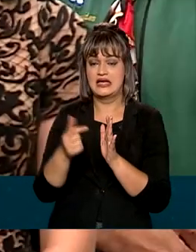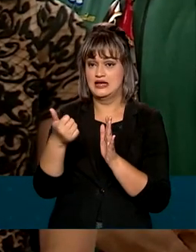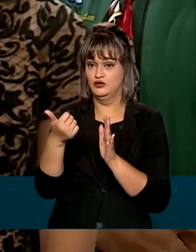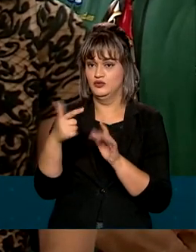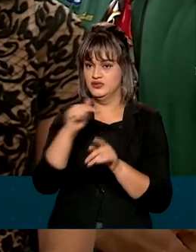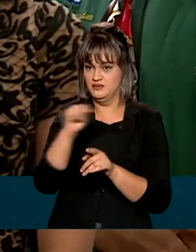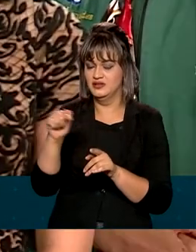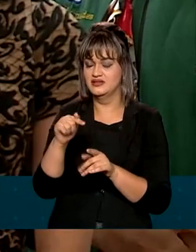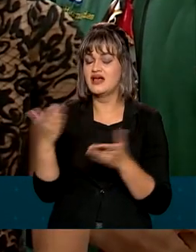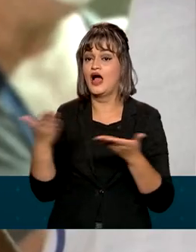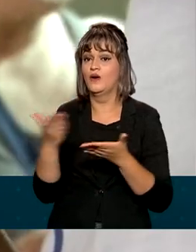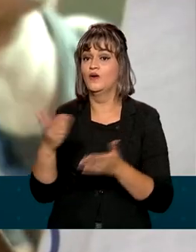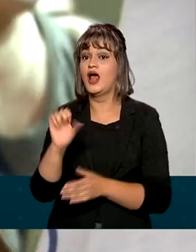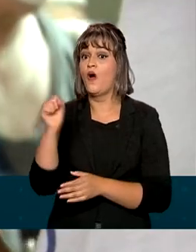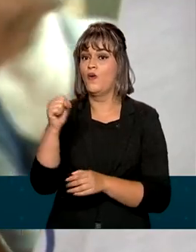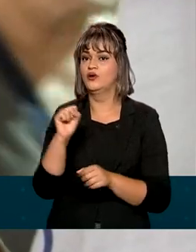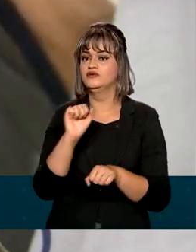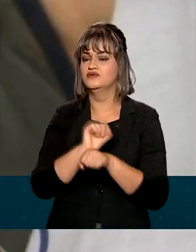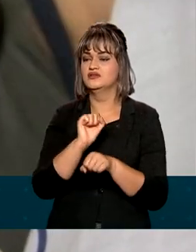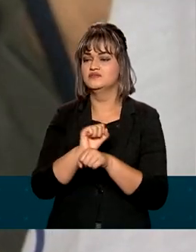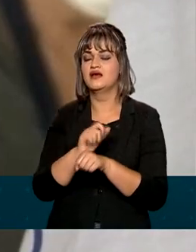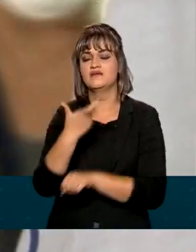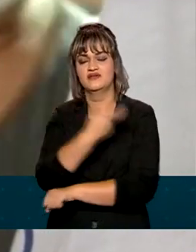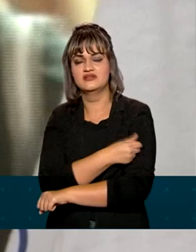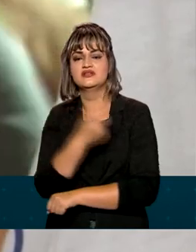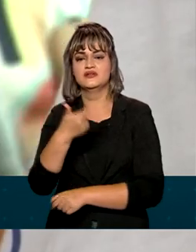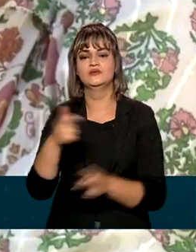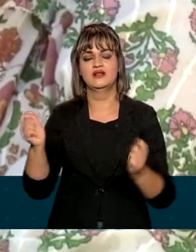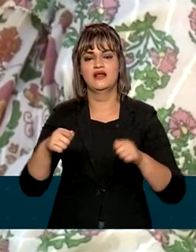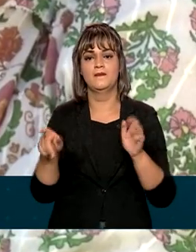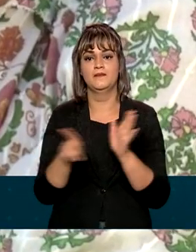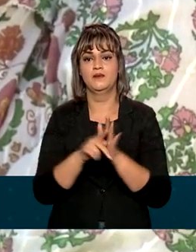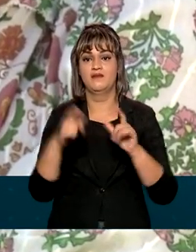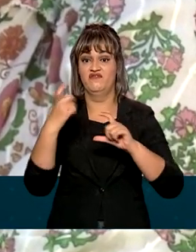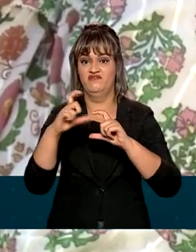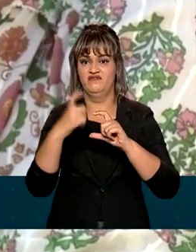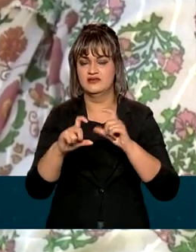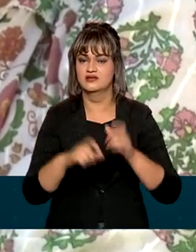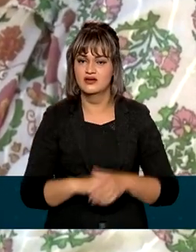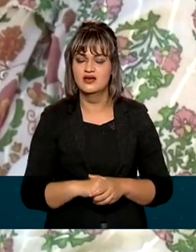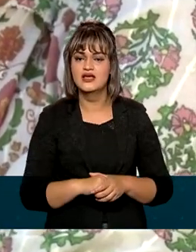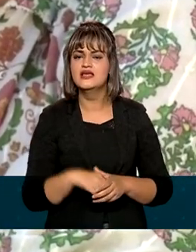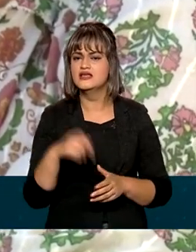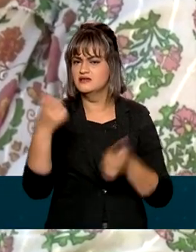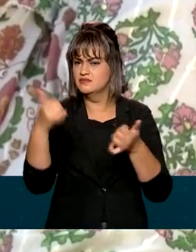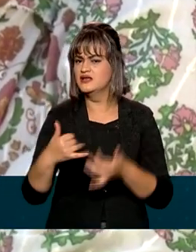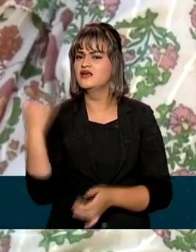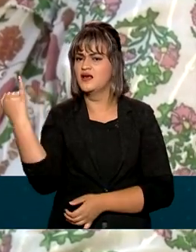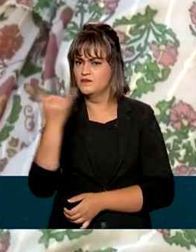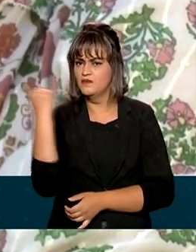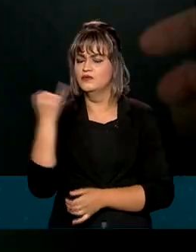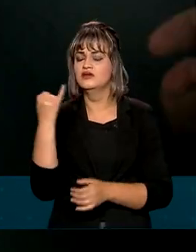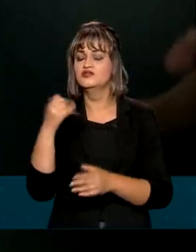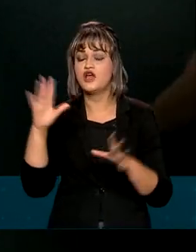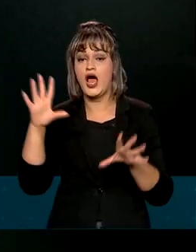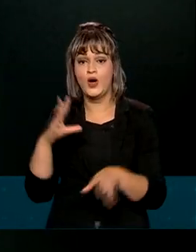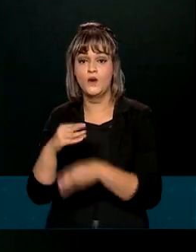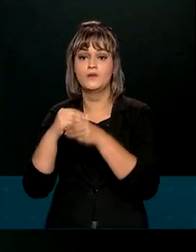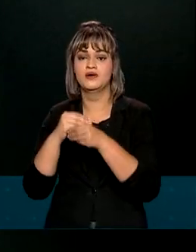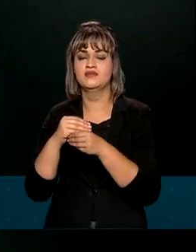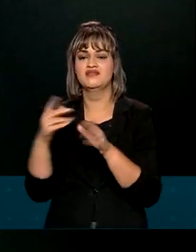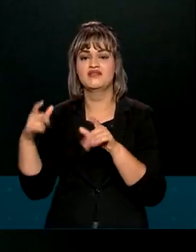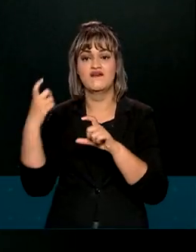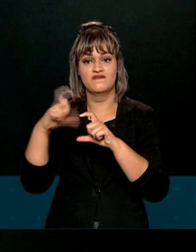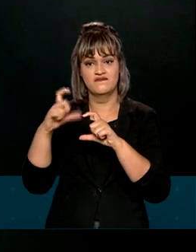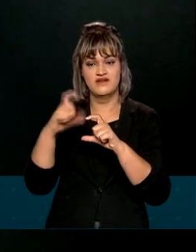8 semanas da aplicação da segunda dose da vacina da fazer e destacou a necessidade da dose de reforço da